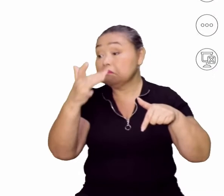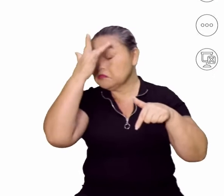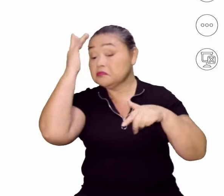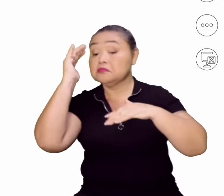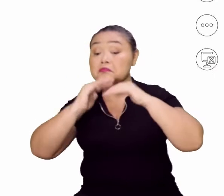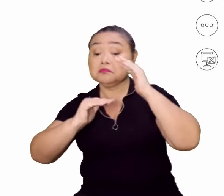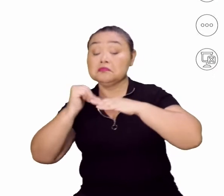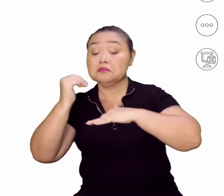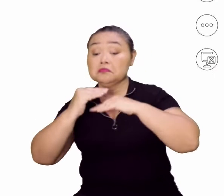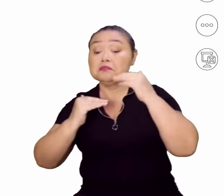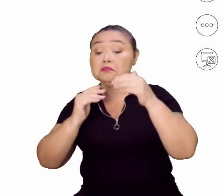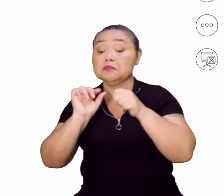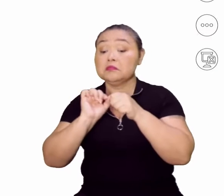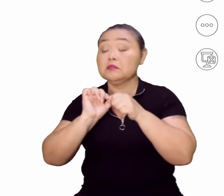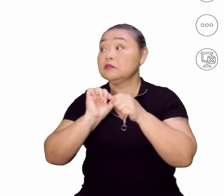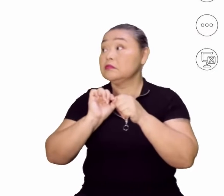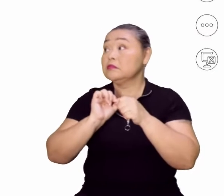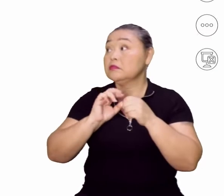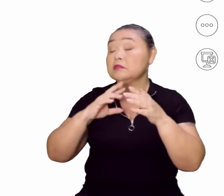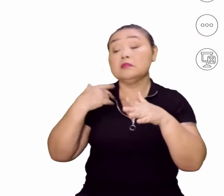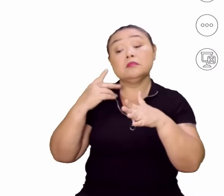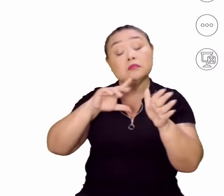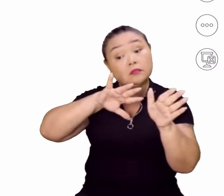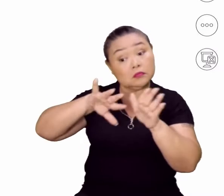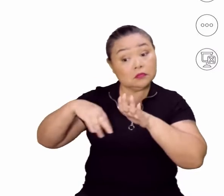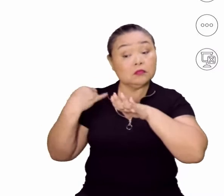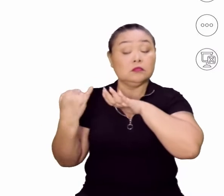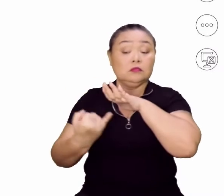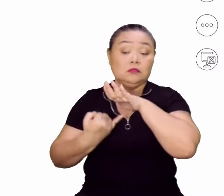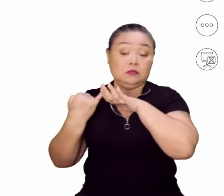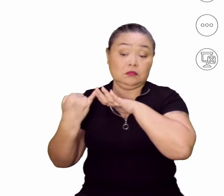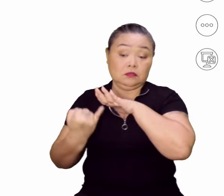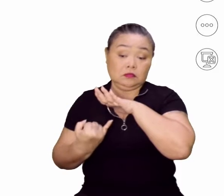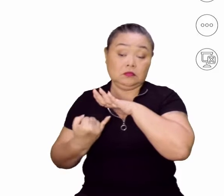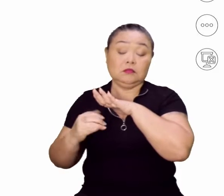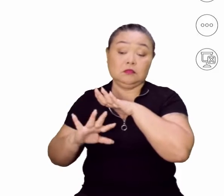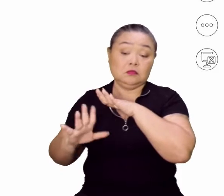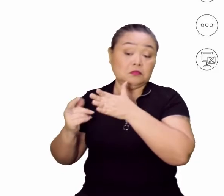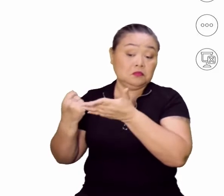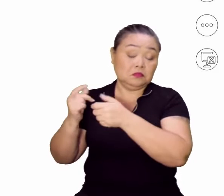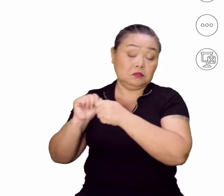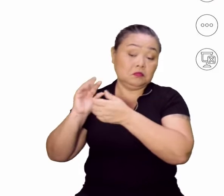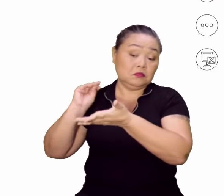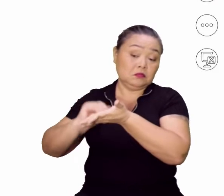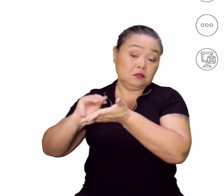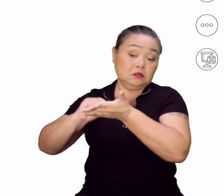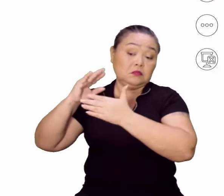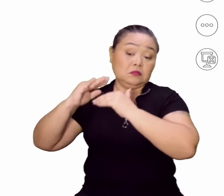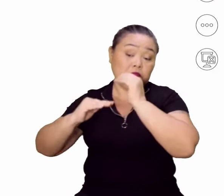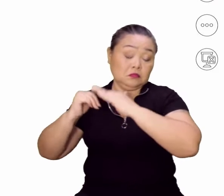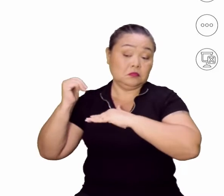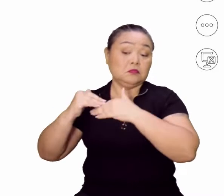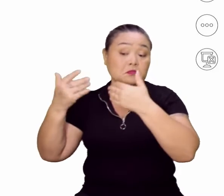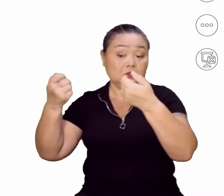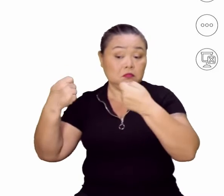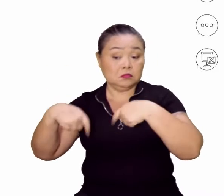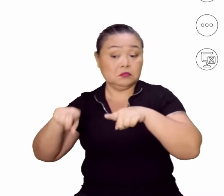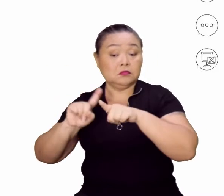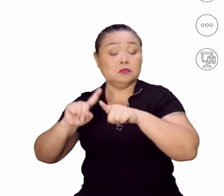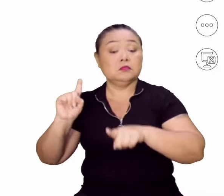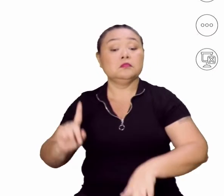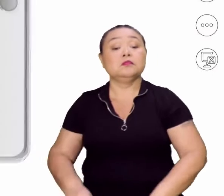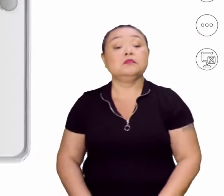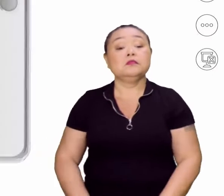qualificadas. Temos muitas pessoas também na informalidade. Na informalidade, por justamente não ter a qualificação necessária, né? Muito bem